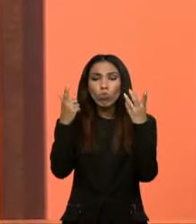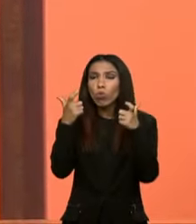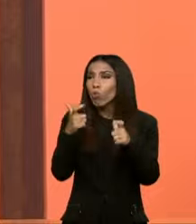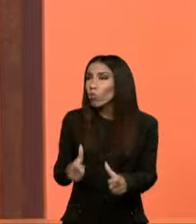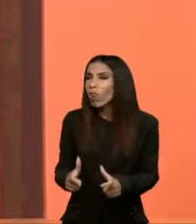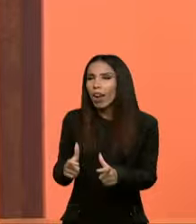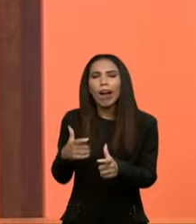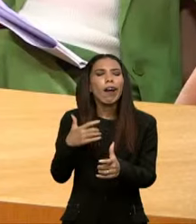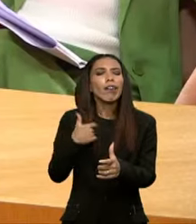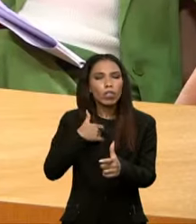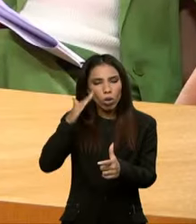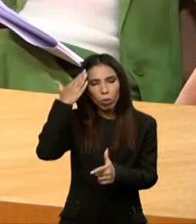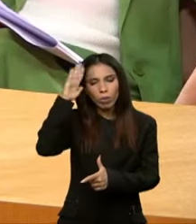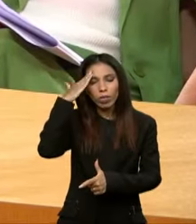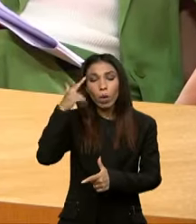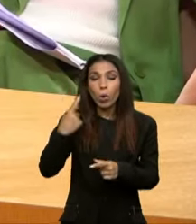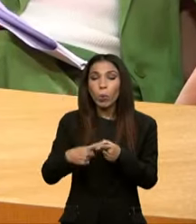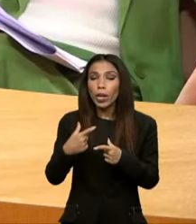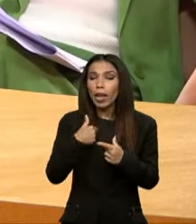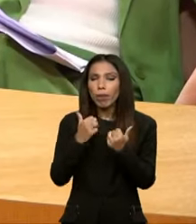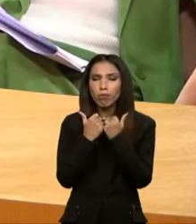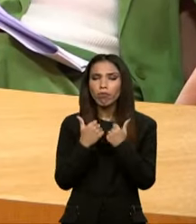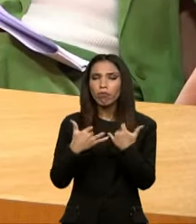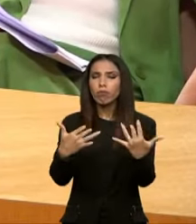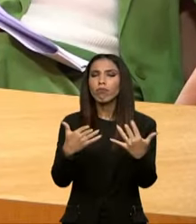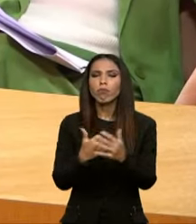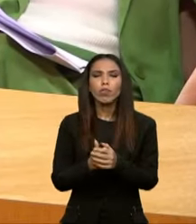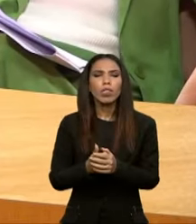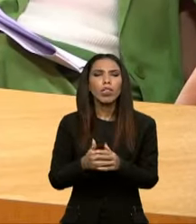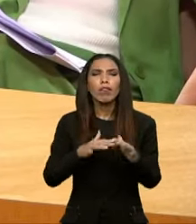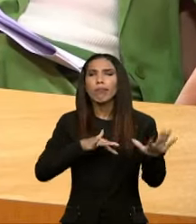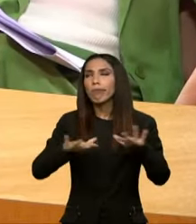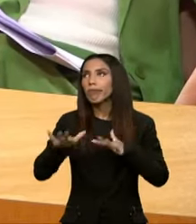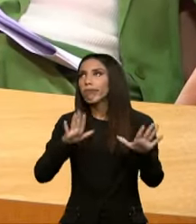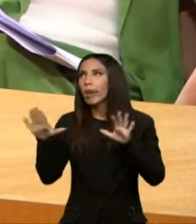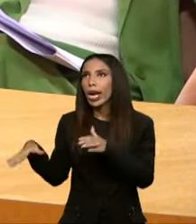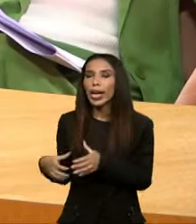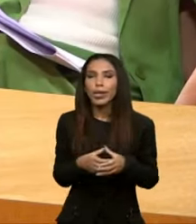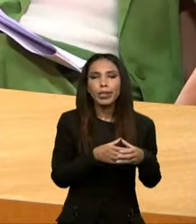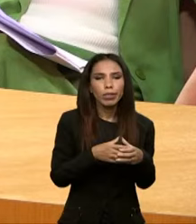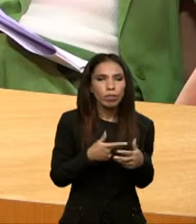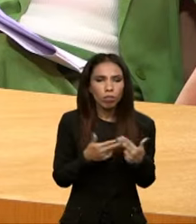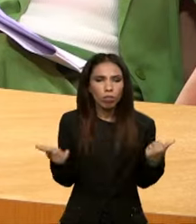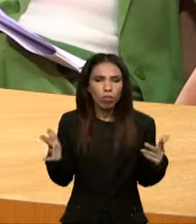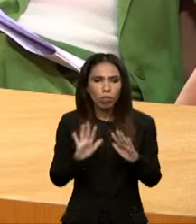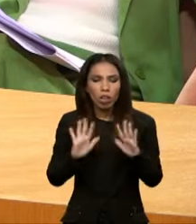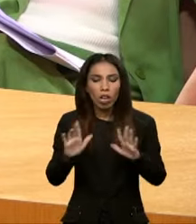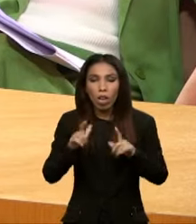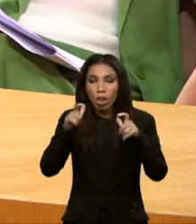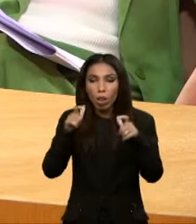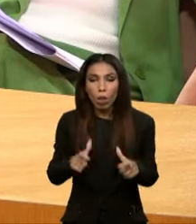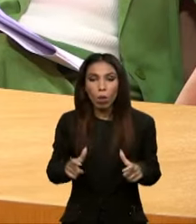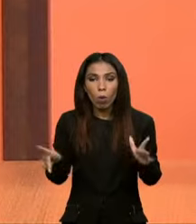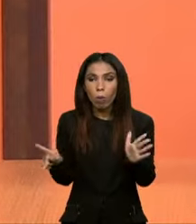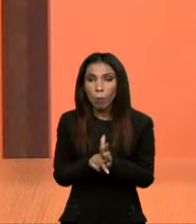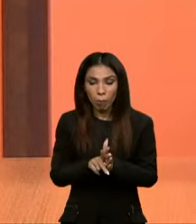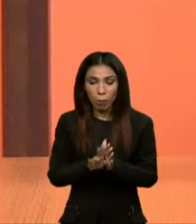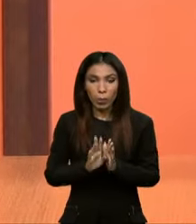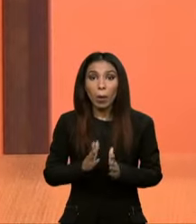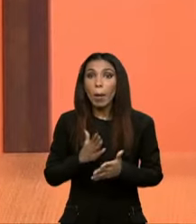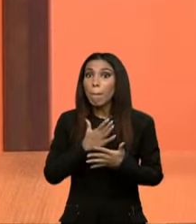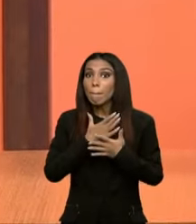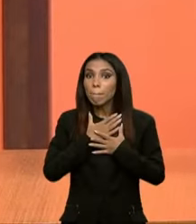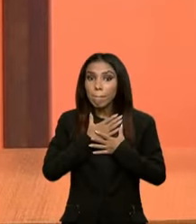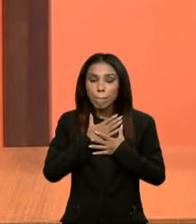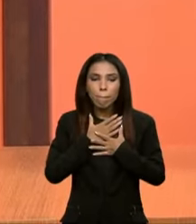que eu vou fazer. Somos eu e meu público, né? Exatamente. Não tem que movimentar uma equipe inteira pra fazer um negócio. Não. Ali. E isso pra mim